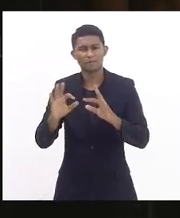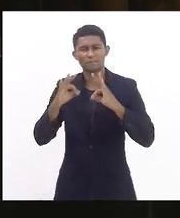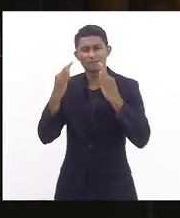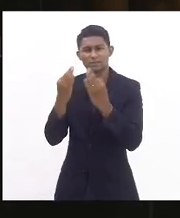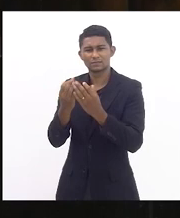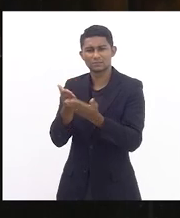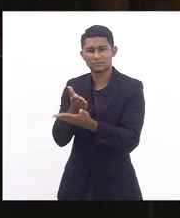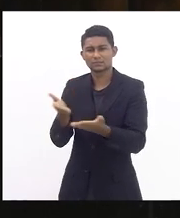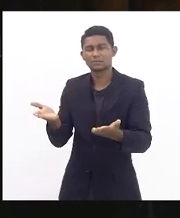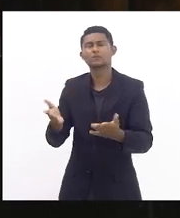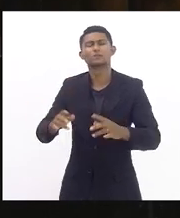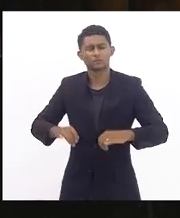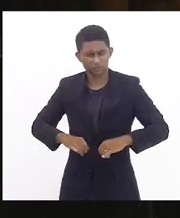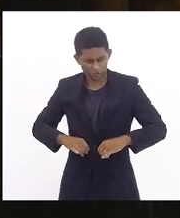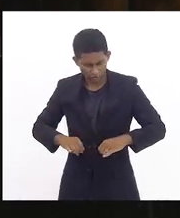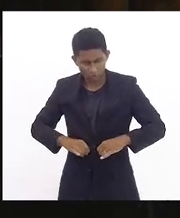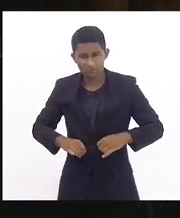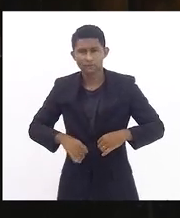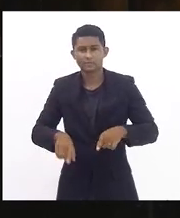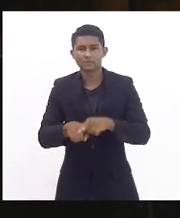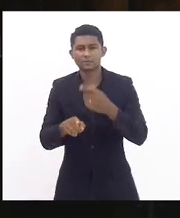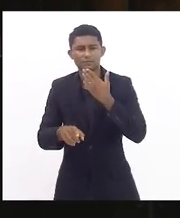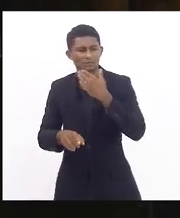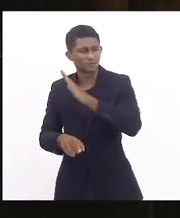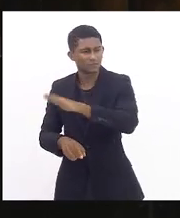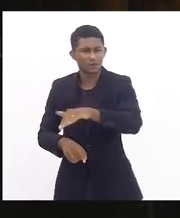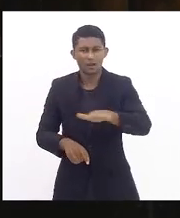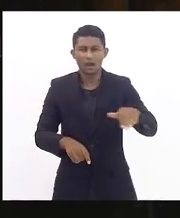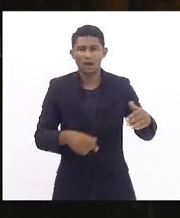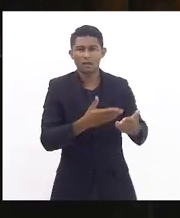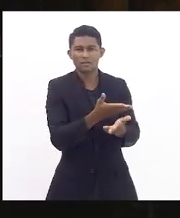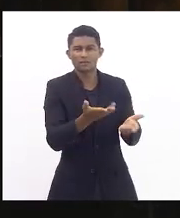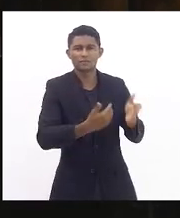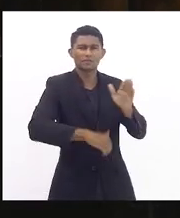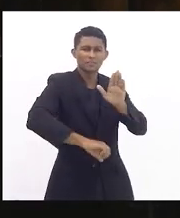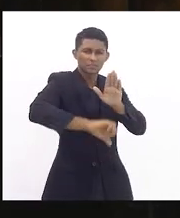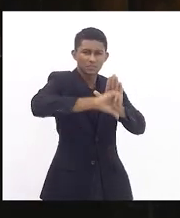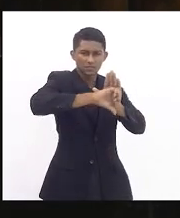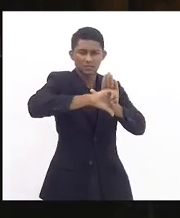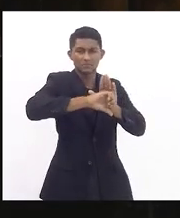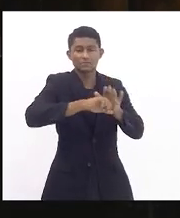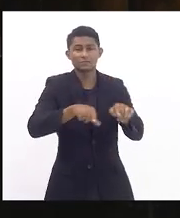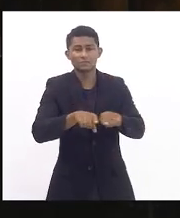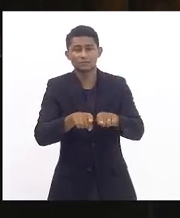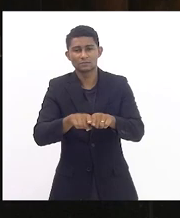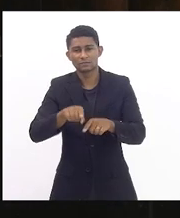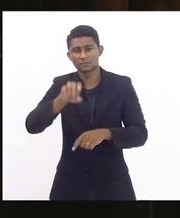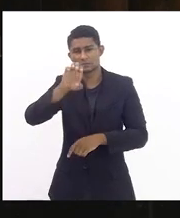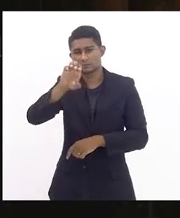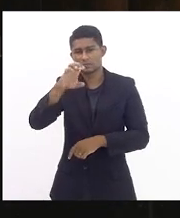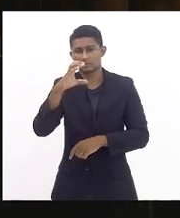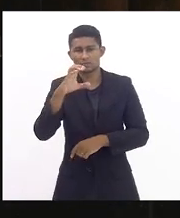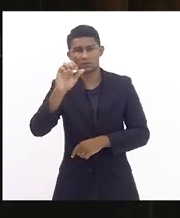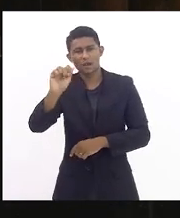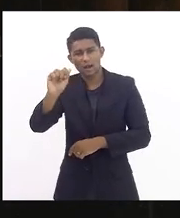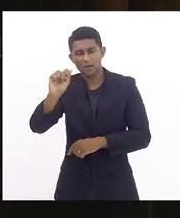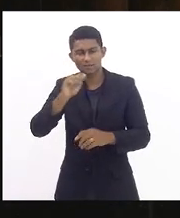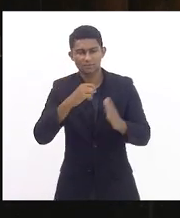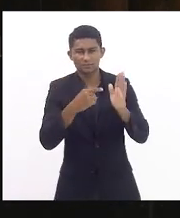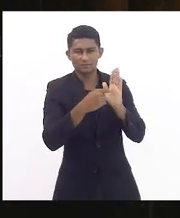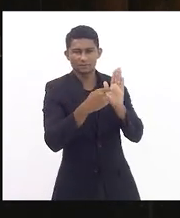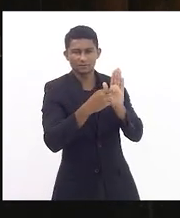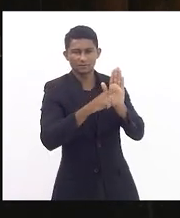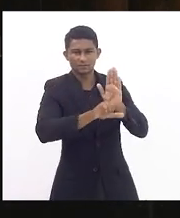um crime contra as crianças, é um crime contra o ECA. é um crime que não pode